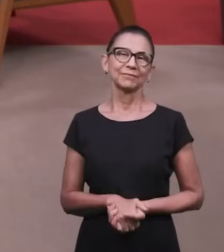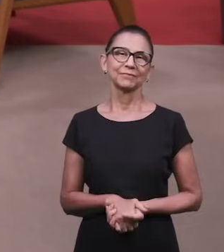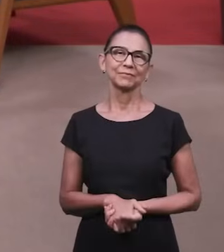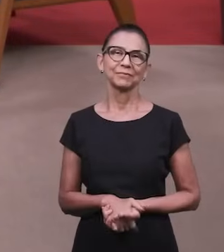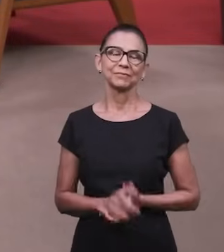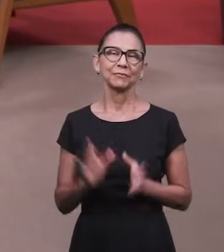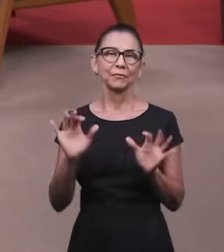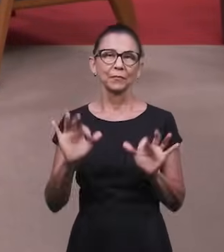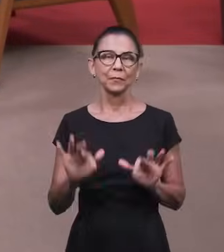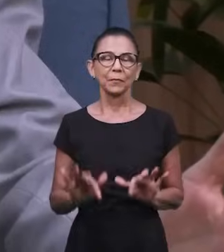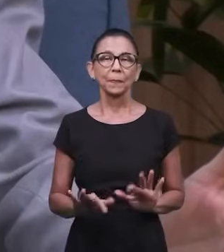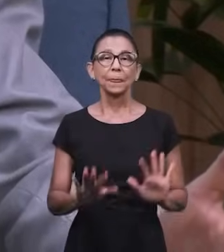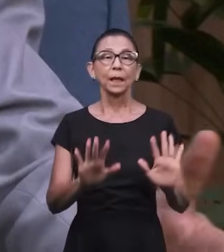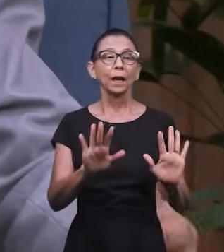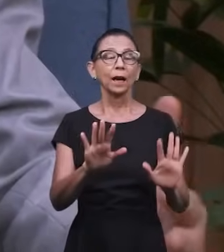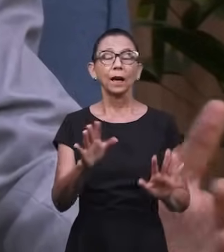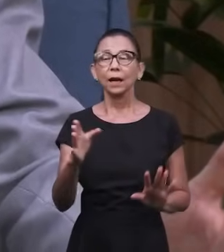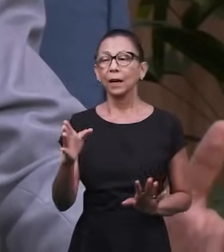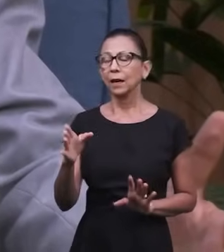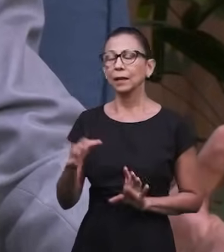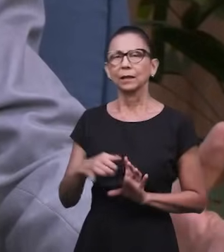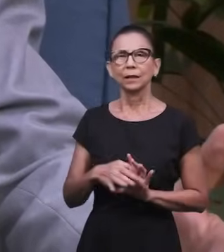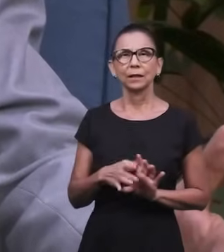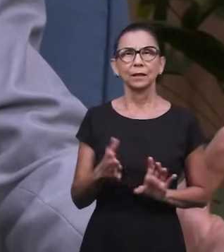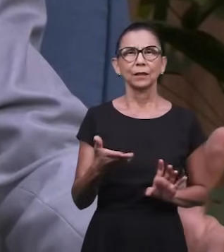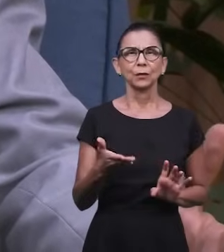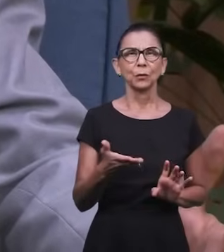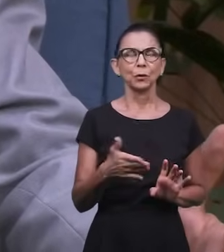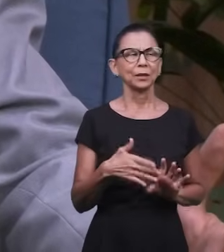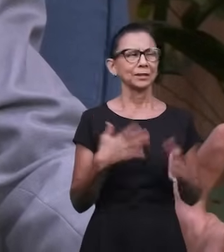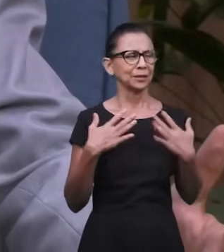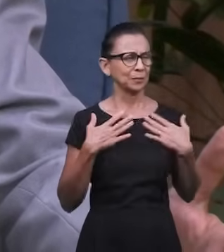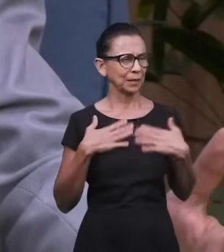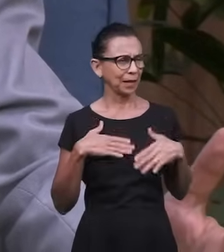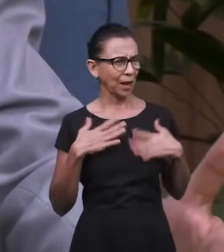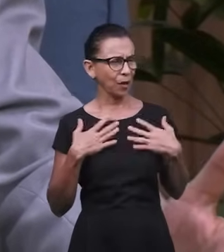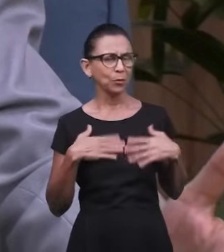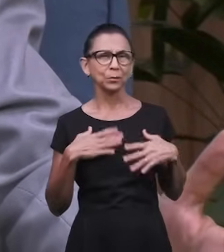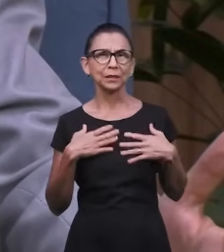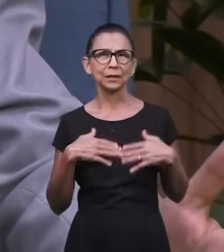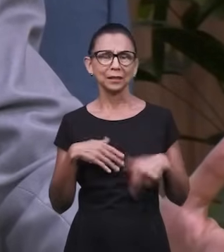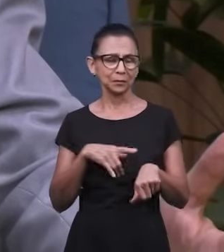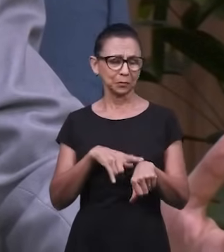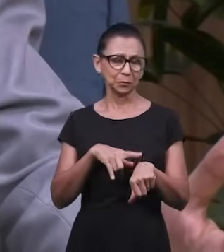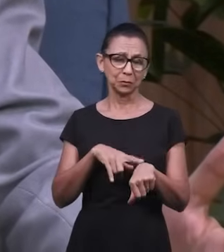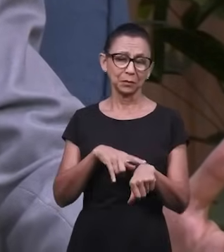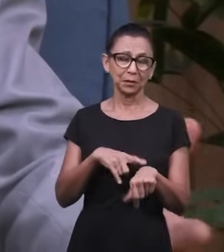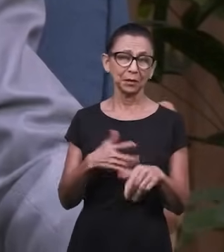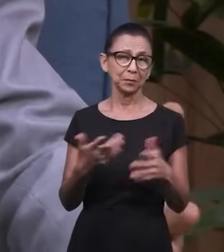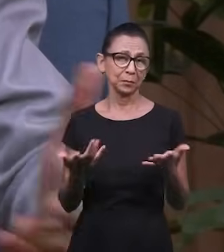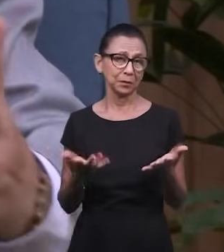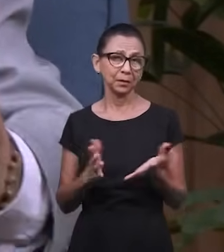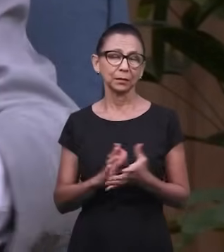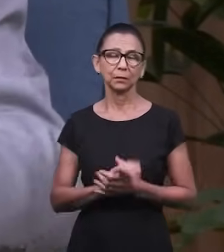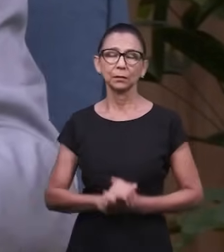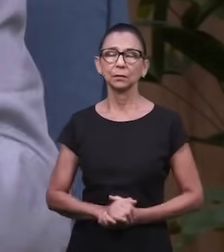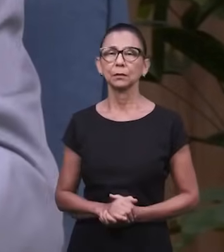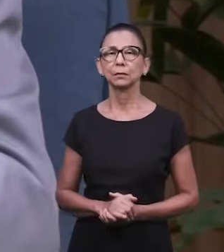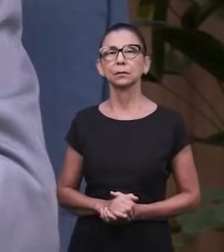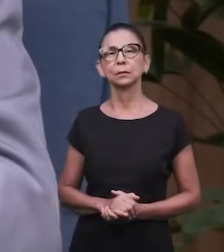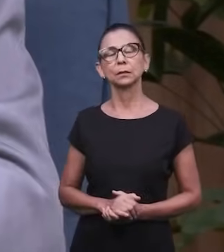a gente agora está mais tranquilo com relação ao tempo, né? Eu vou aproveitar e fazer uma pergunta aqui. Eu queria que